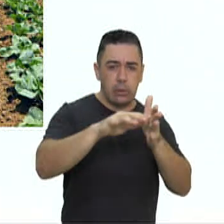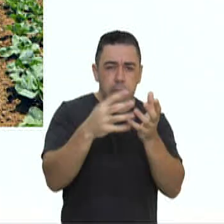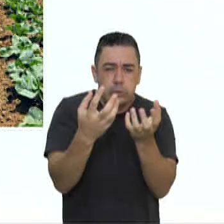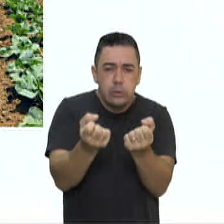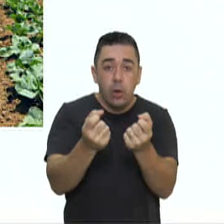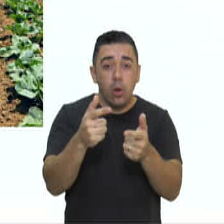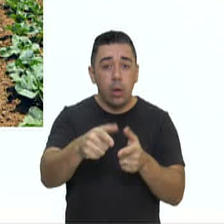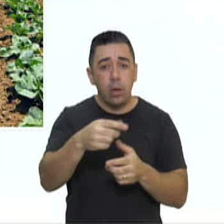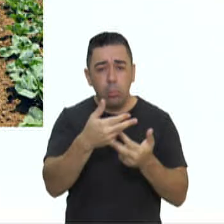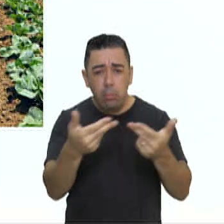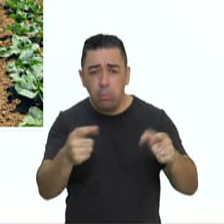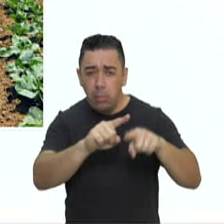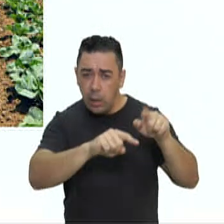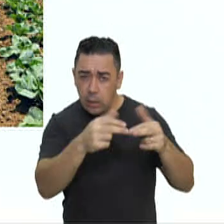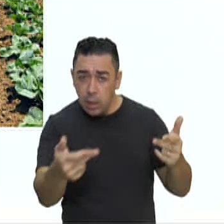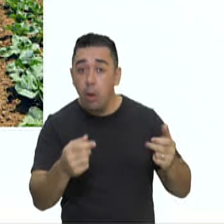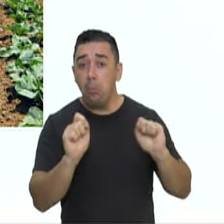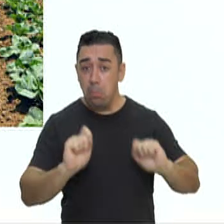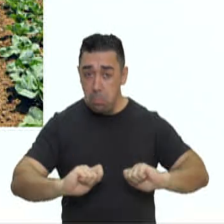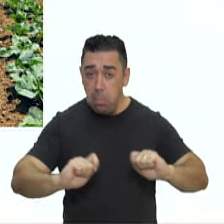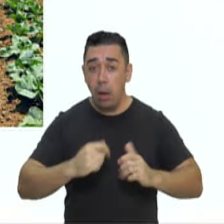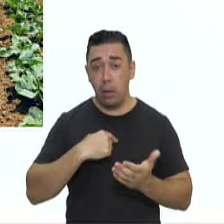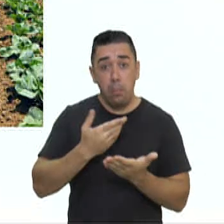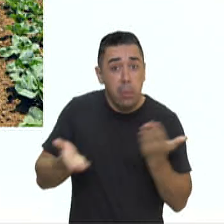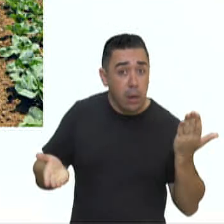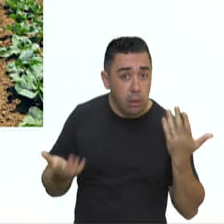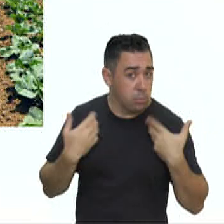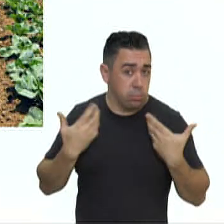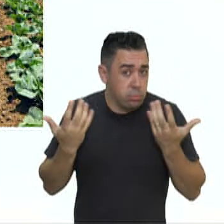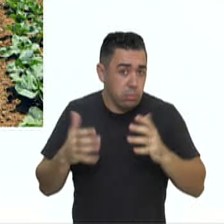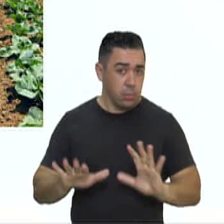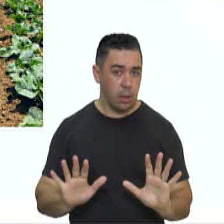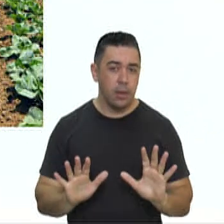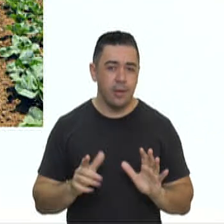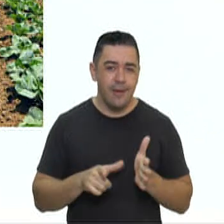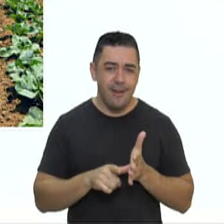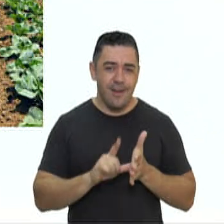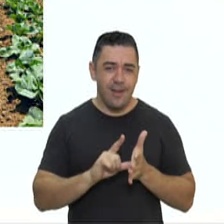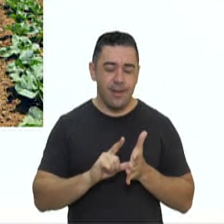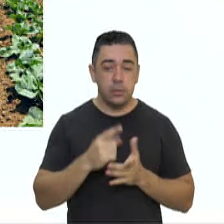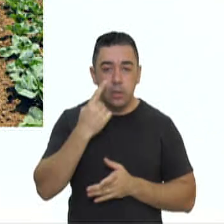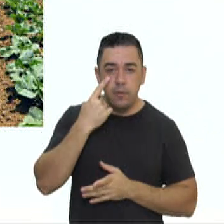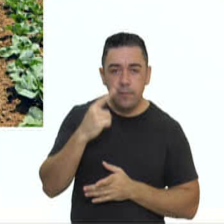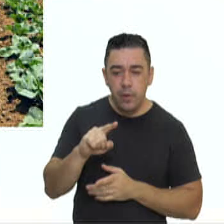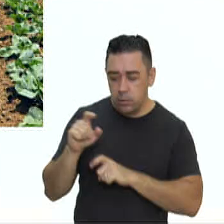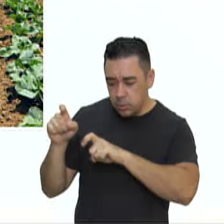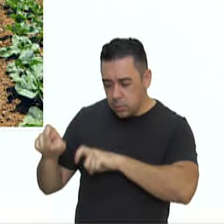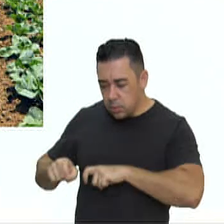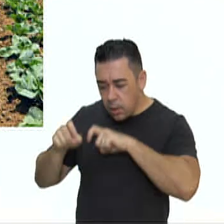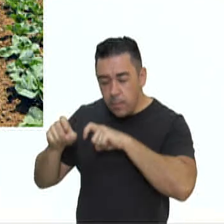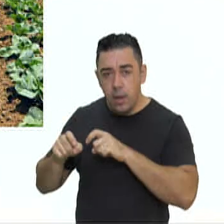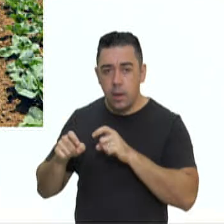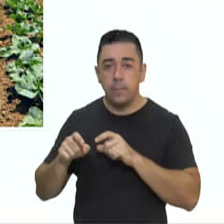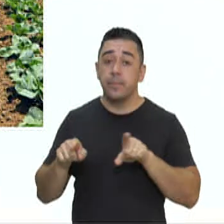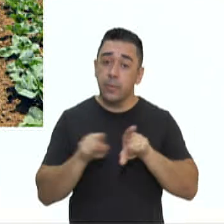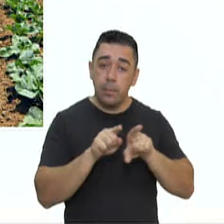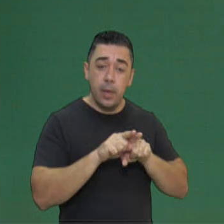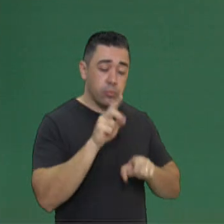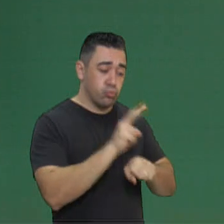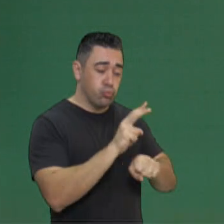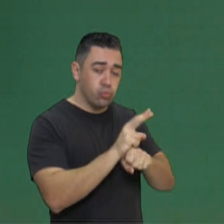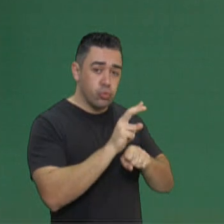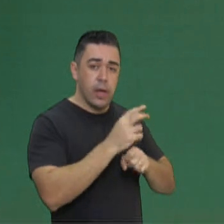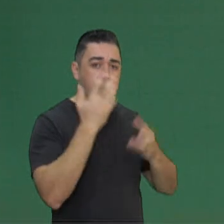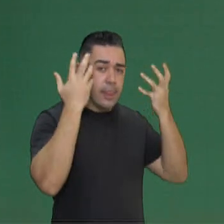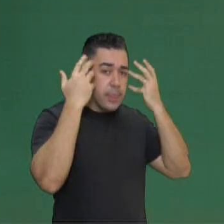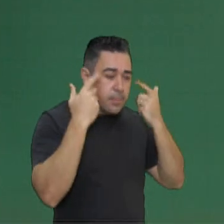os produtos dele, ele vai ter uma perda muito grande, certo? Então, nas atividades da agricultura, da pecuária,